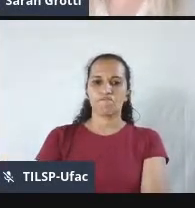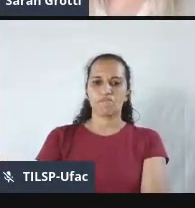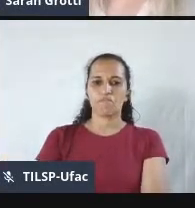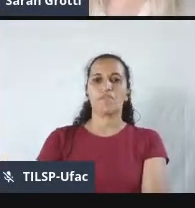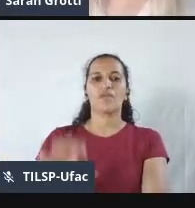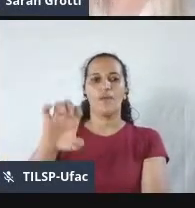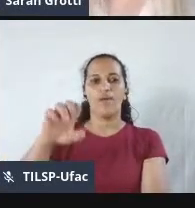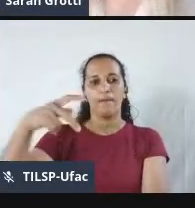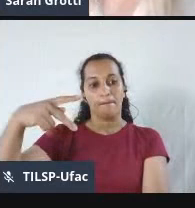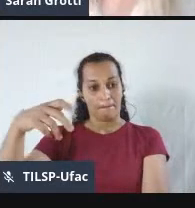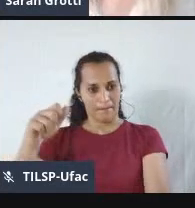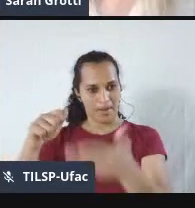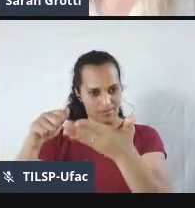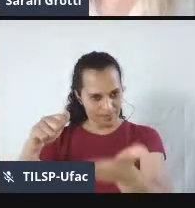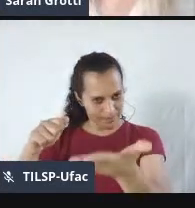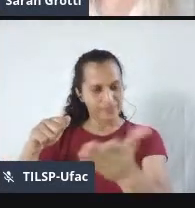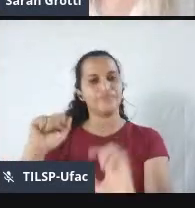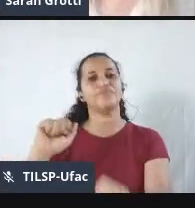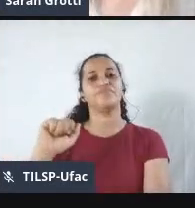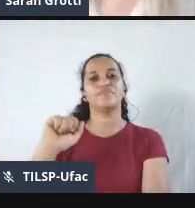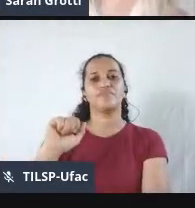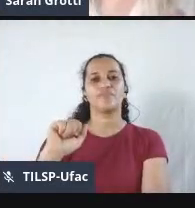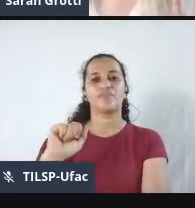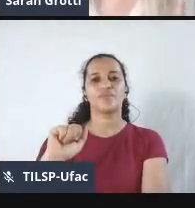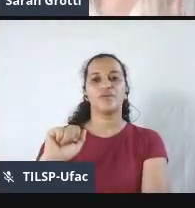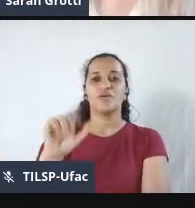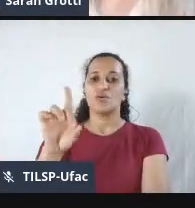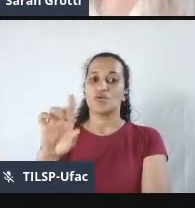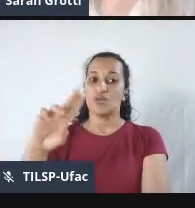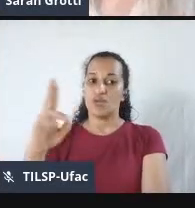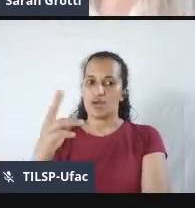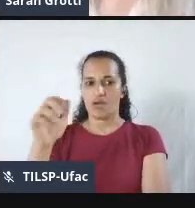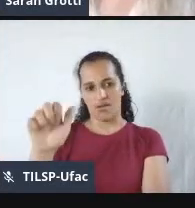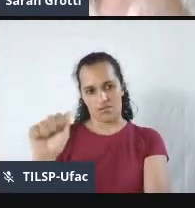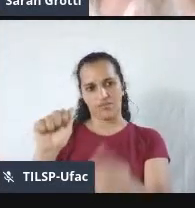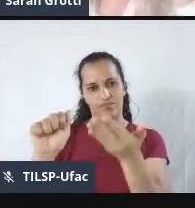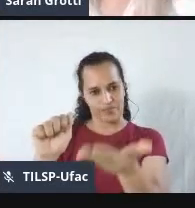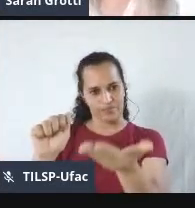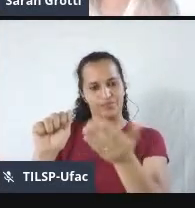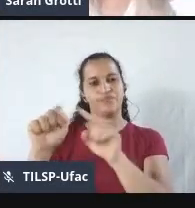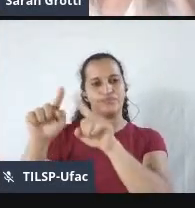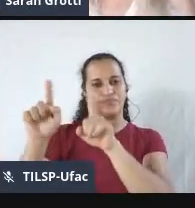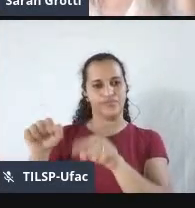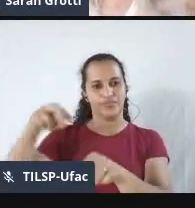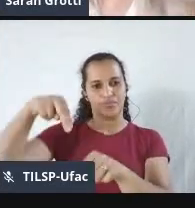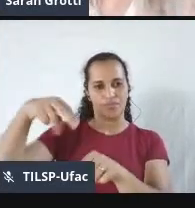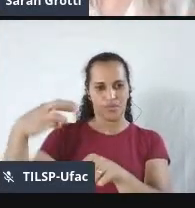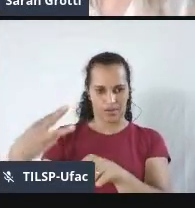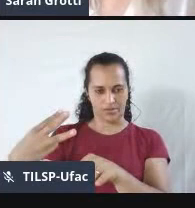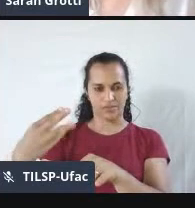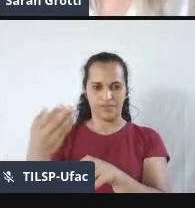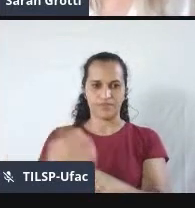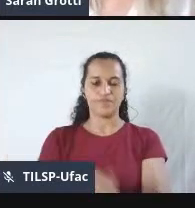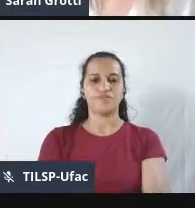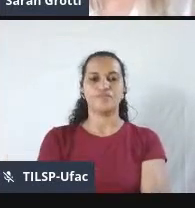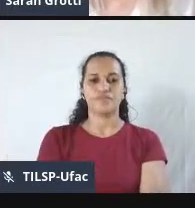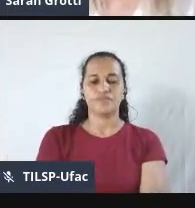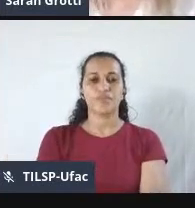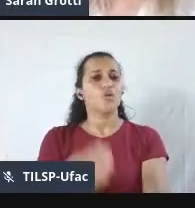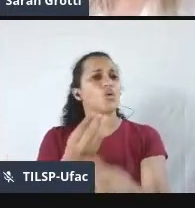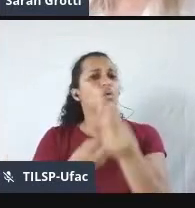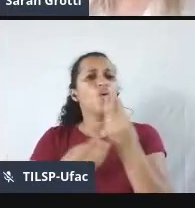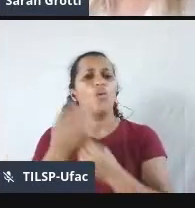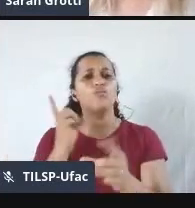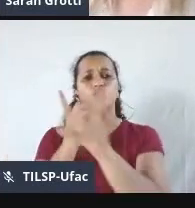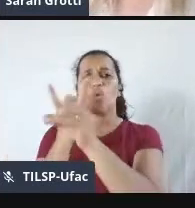eucosapentaenoico, que é o EPA, e o tocohexanoico, que é o DHA. Onde a gente pode estar encontrando